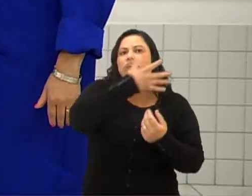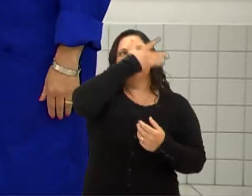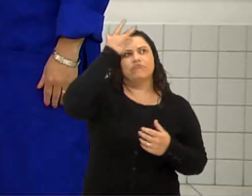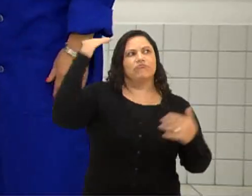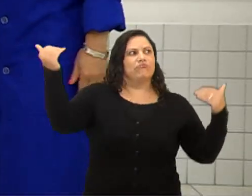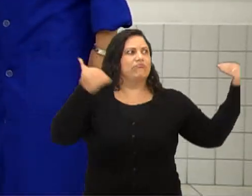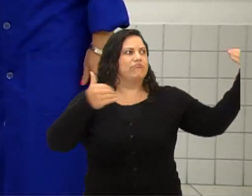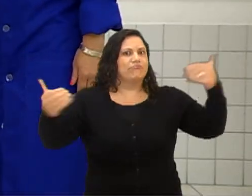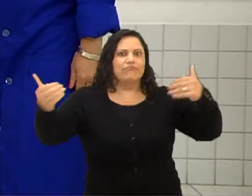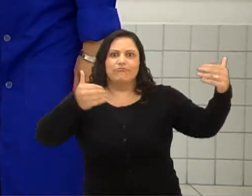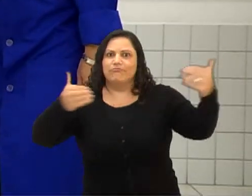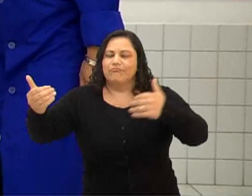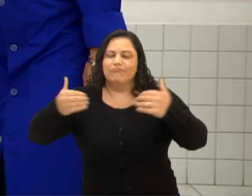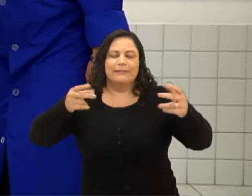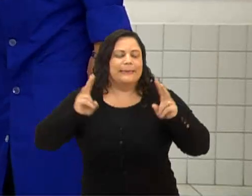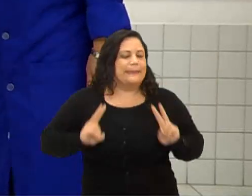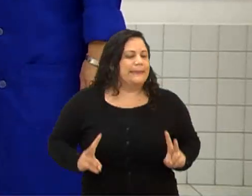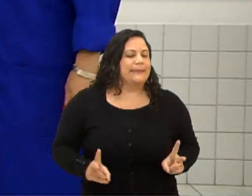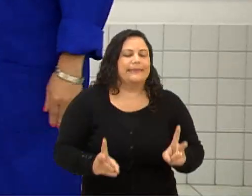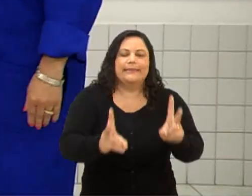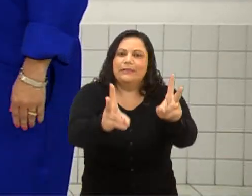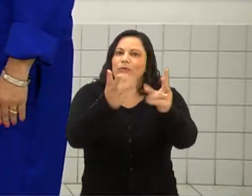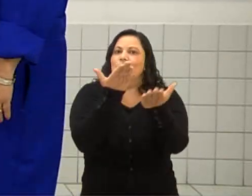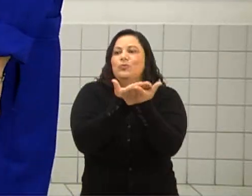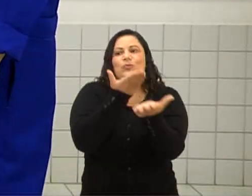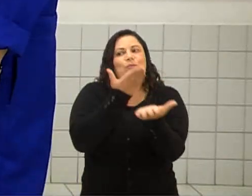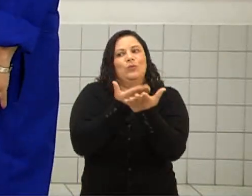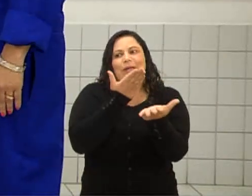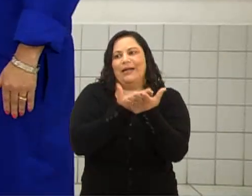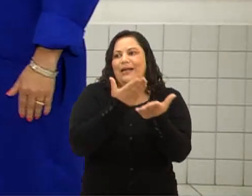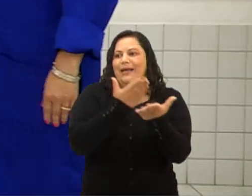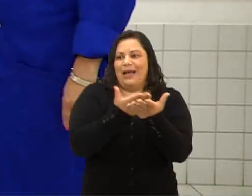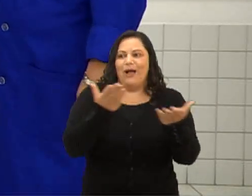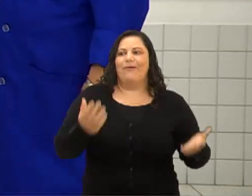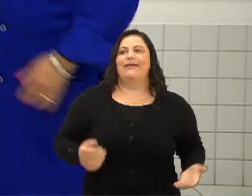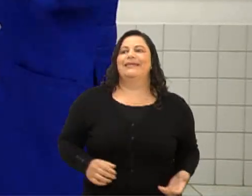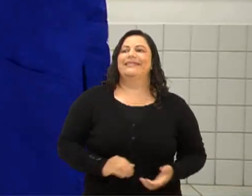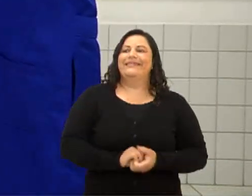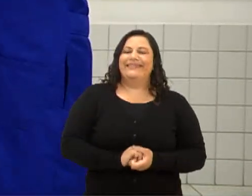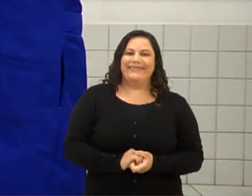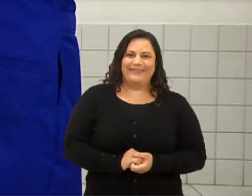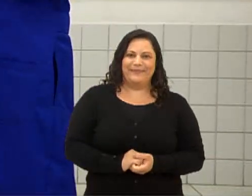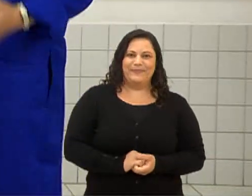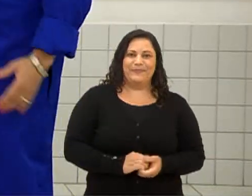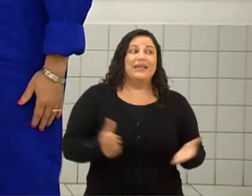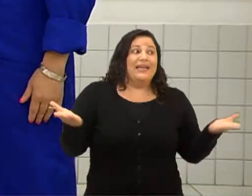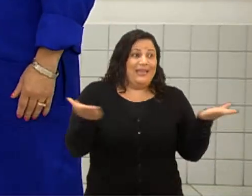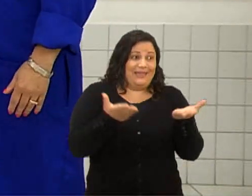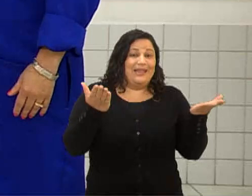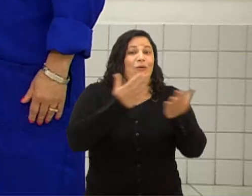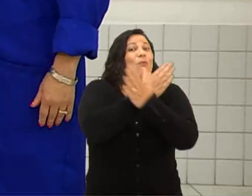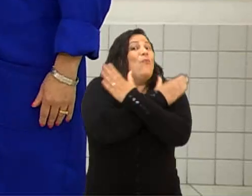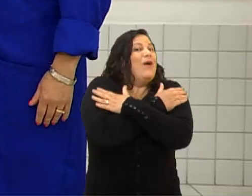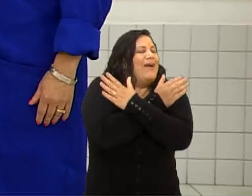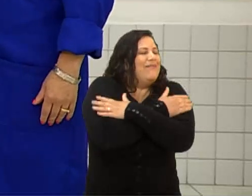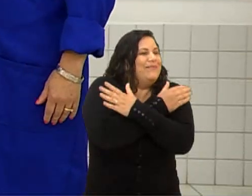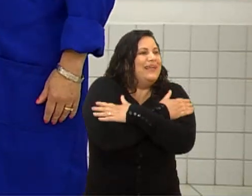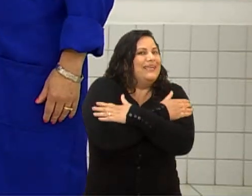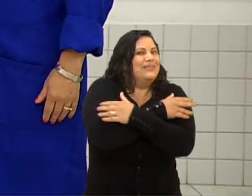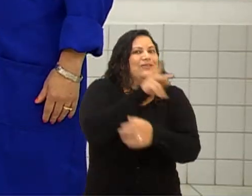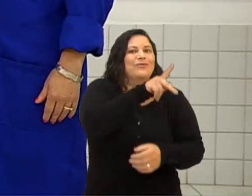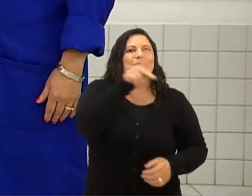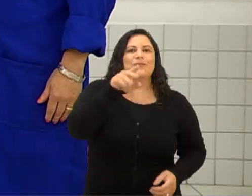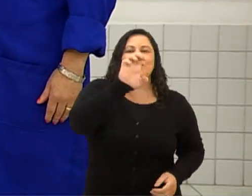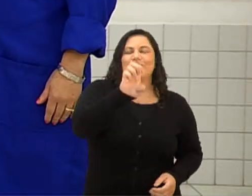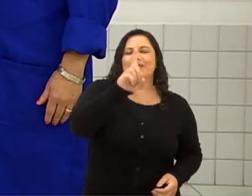Rosa. Mas a gente precisa continuar a nossa aula, gente. Vamos lá, professora Rosa? Então, antes de continuar, mais um abraço também aqui para a professora